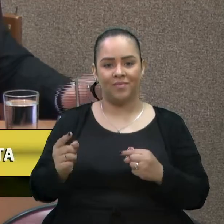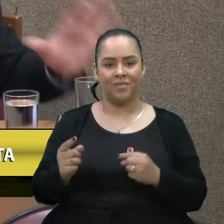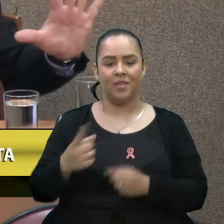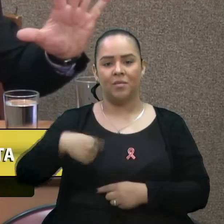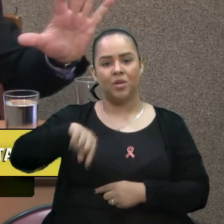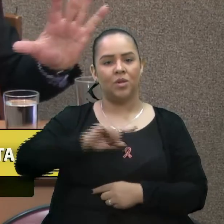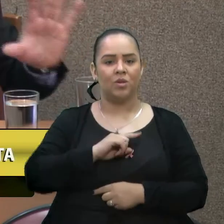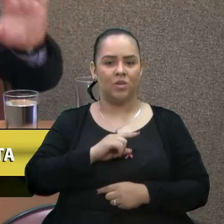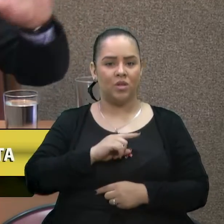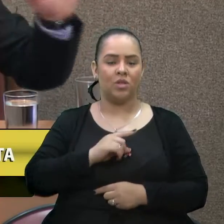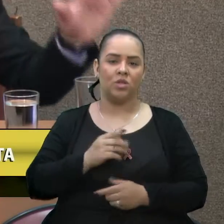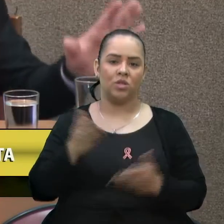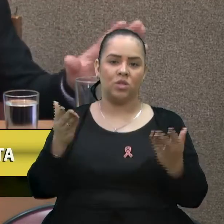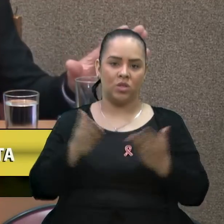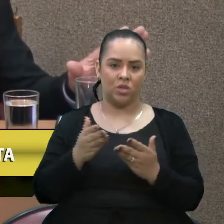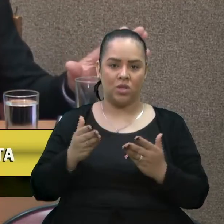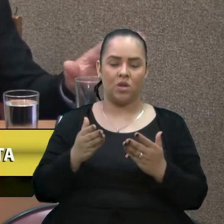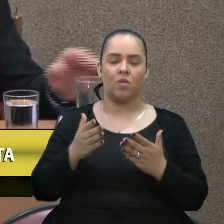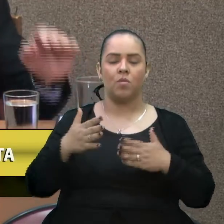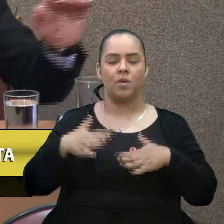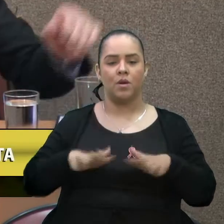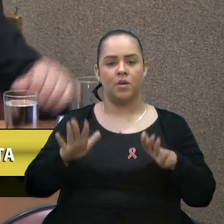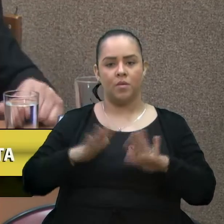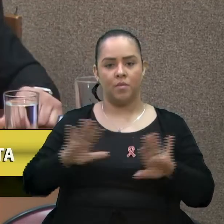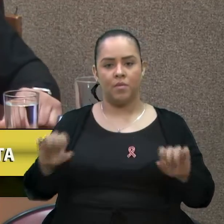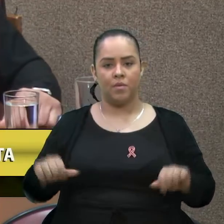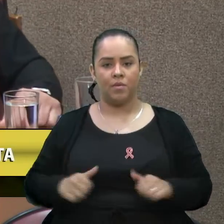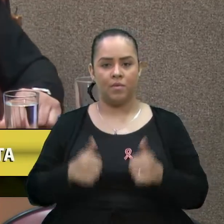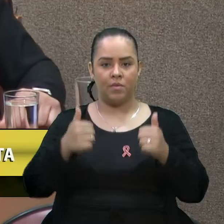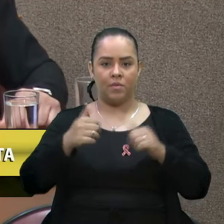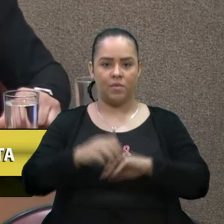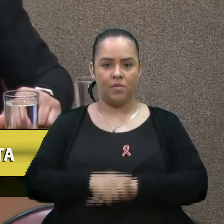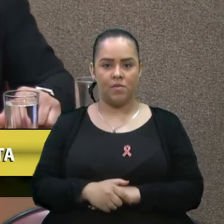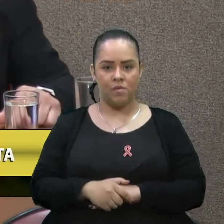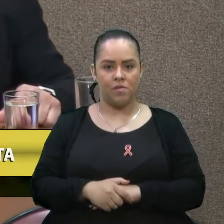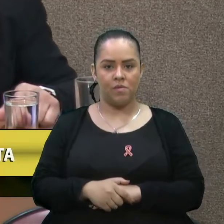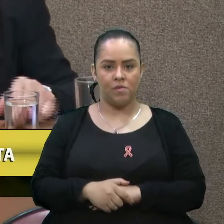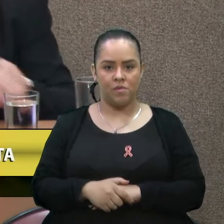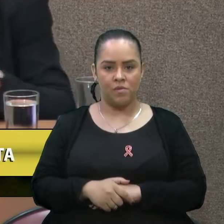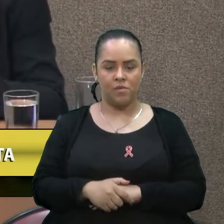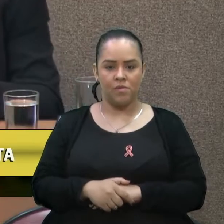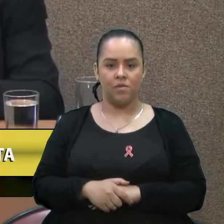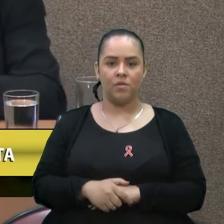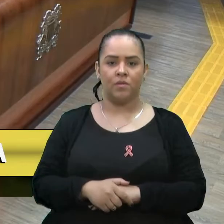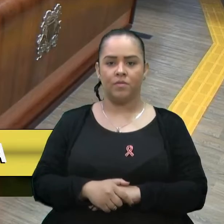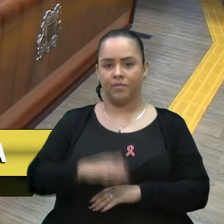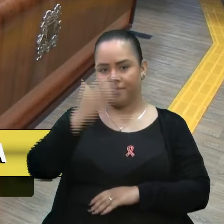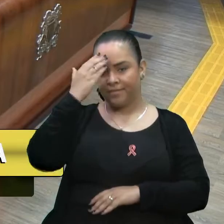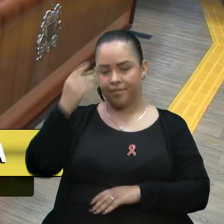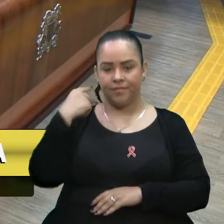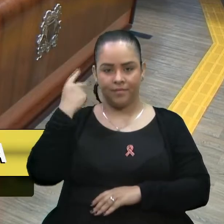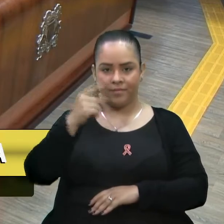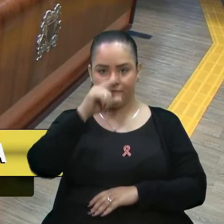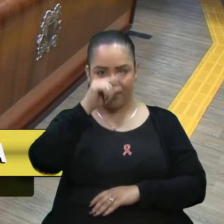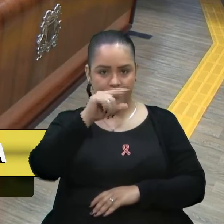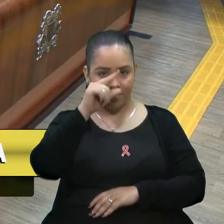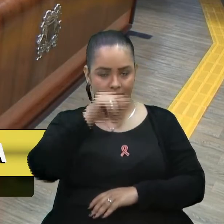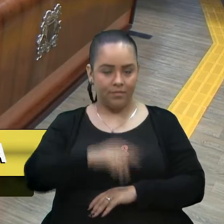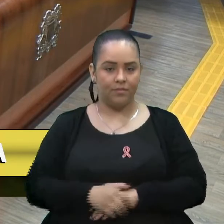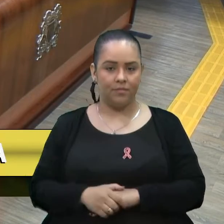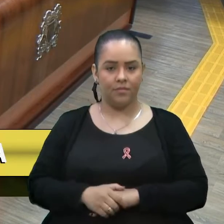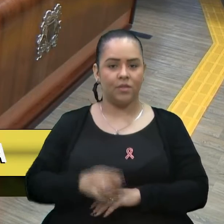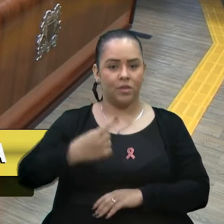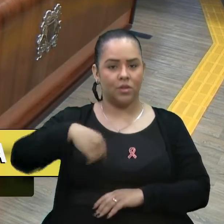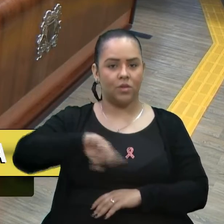nós já um alento diante da gravidade da situação. Obrigado, vereador. Obrigado, vereador Fantinel. E para a gente